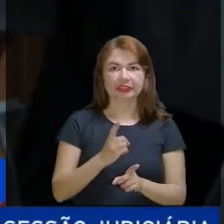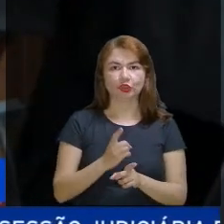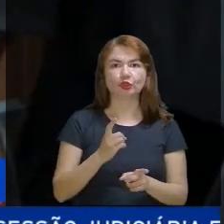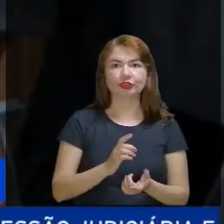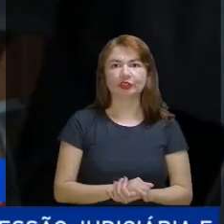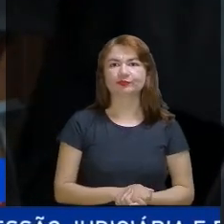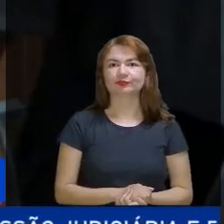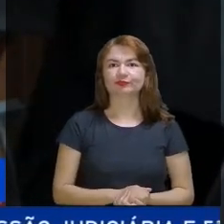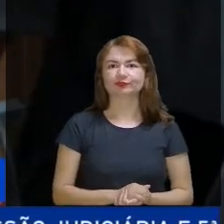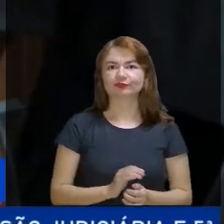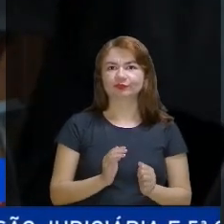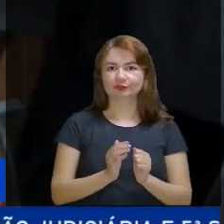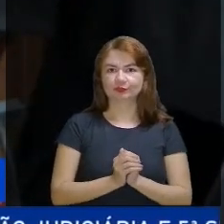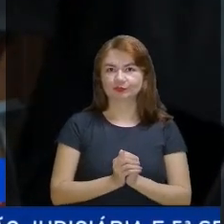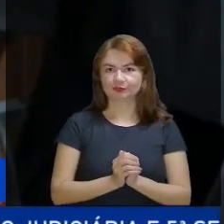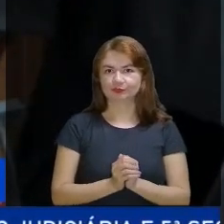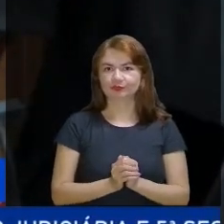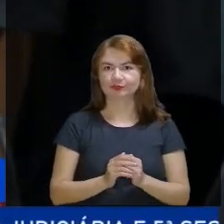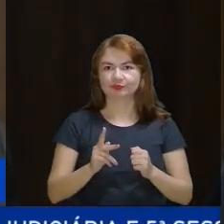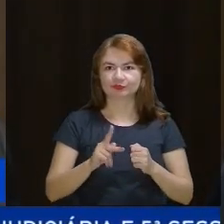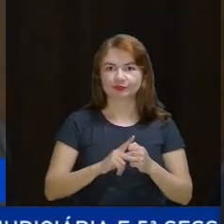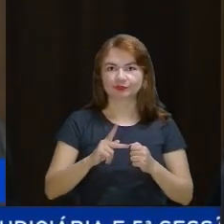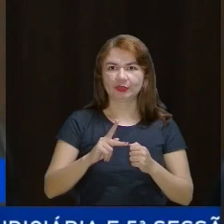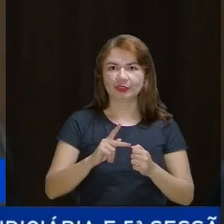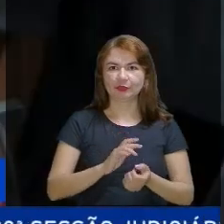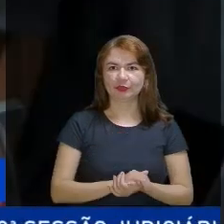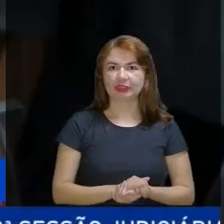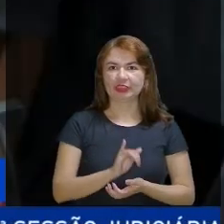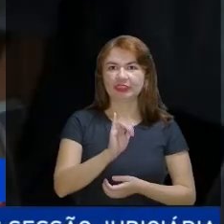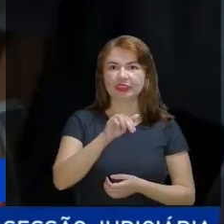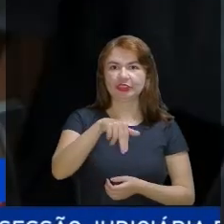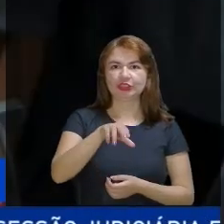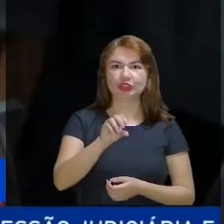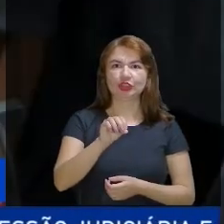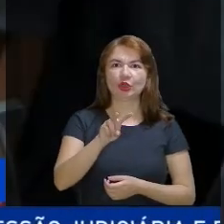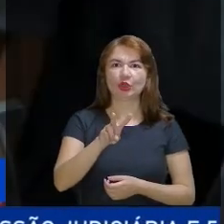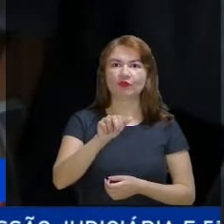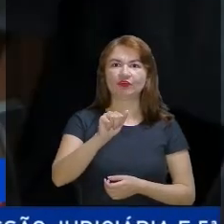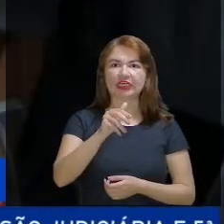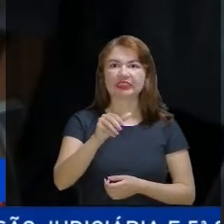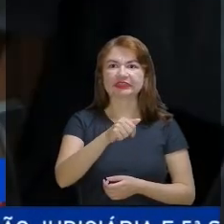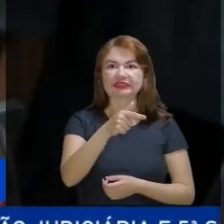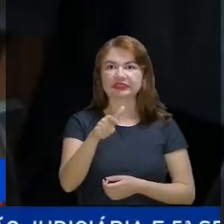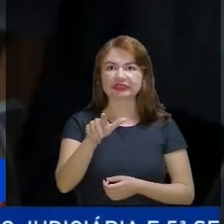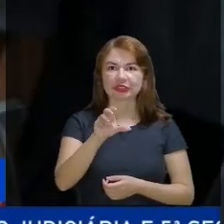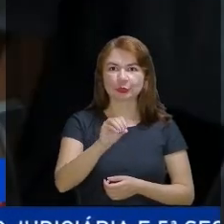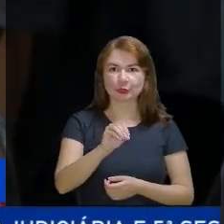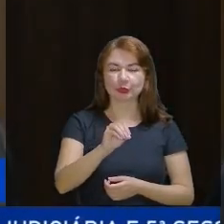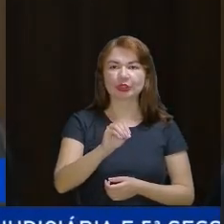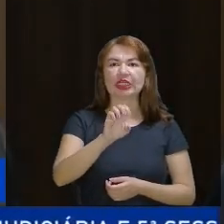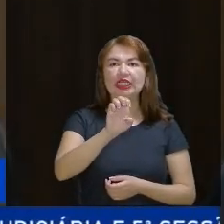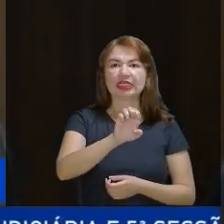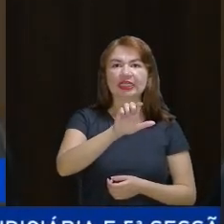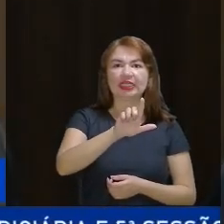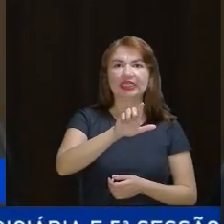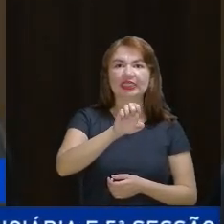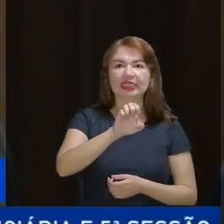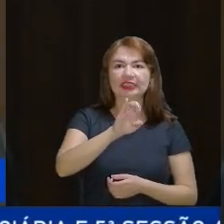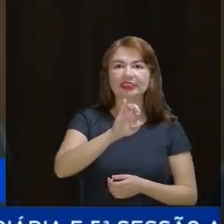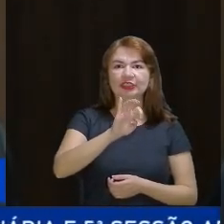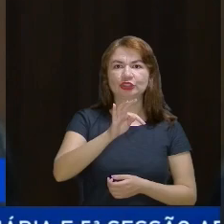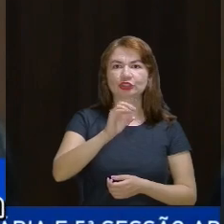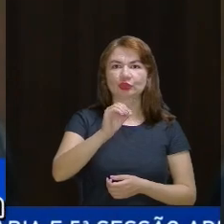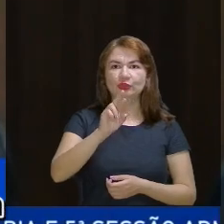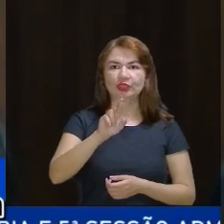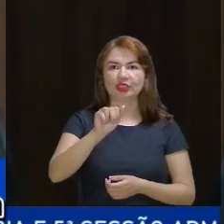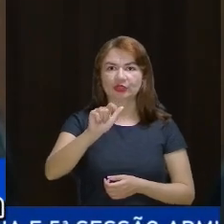O TRE está inscrito no prêmio. O TRE está inscrito no prêmio de